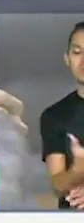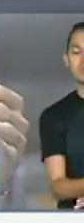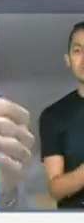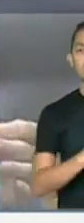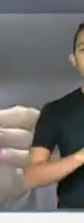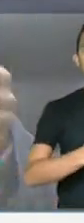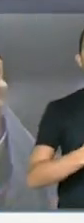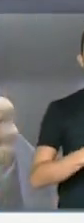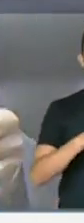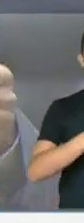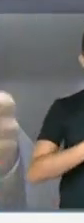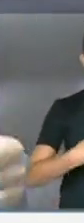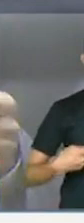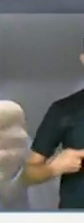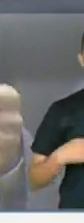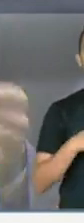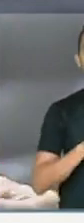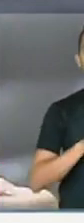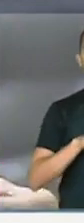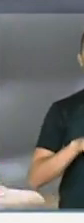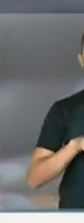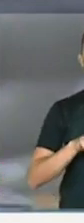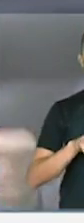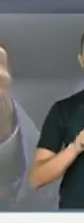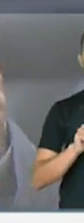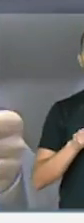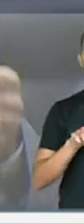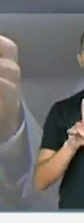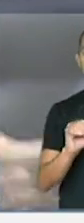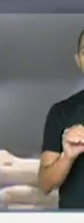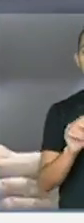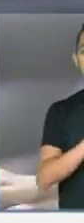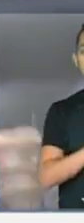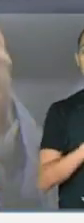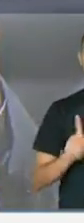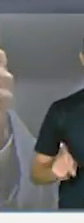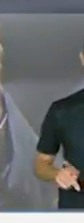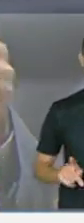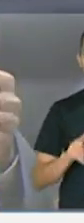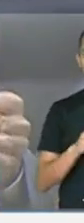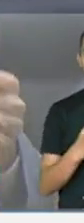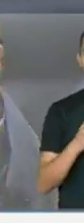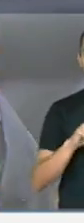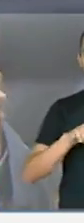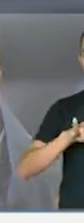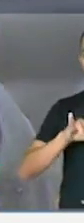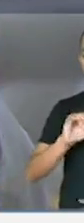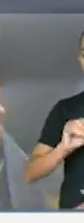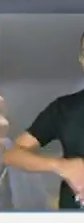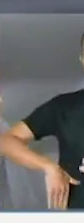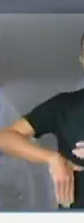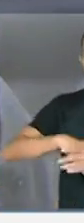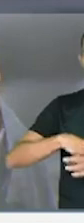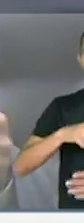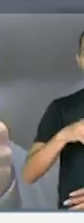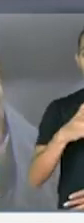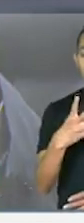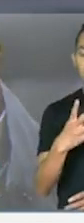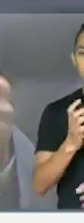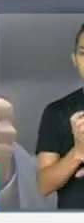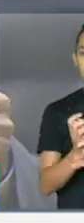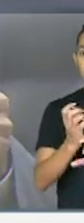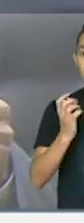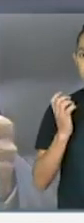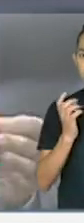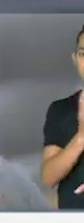pastor Everaldo, que colocou na presidência da empresa o senhor Hélio Cabral, que mandou embora 54